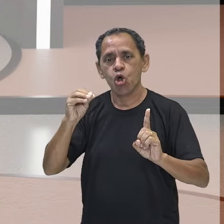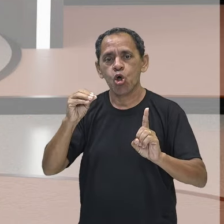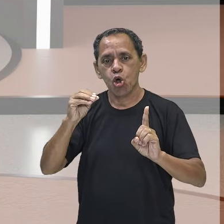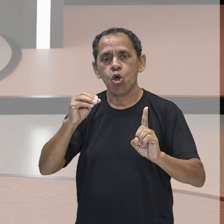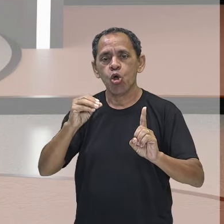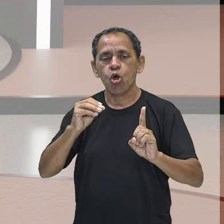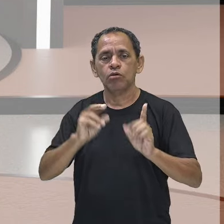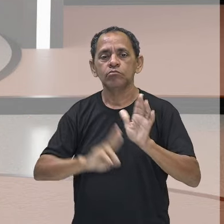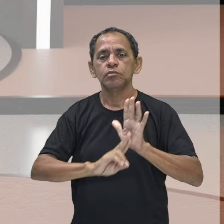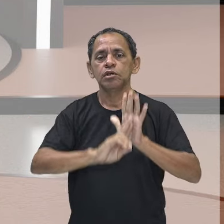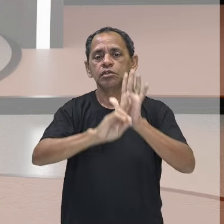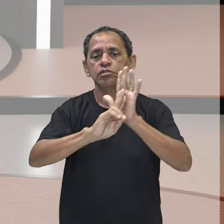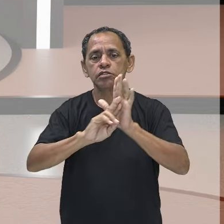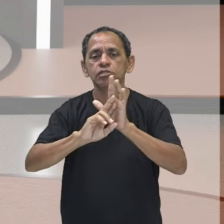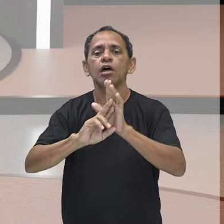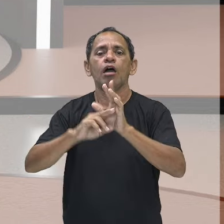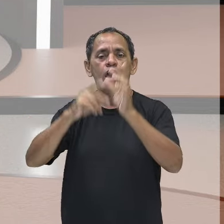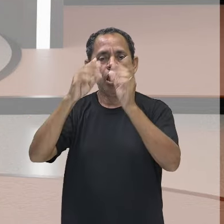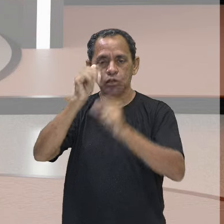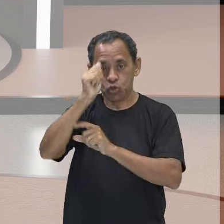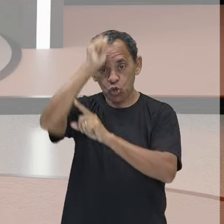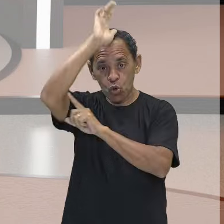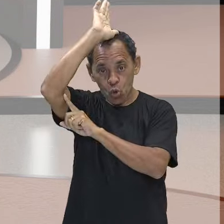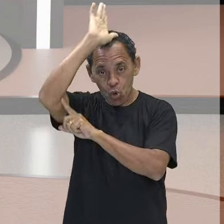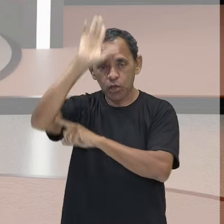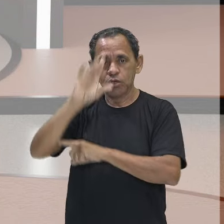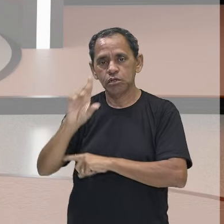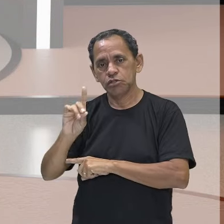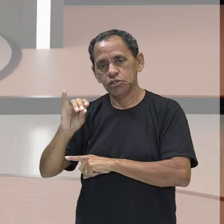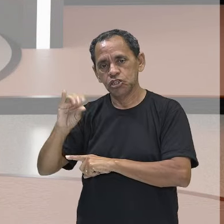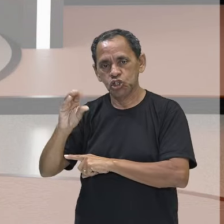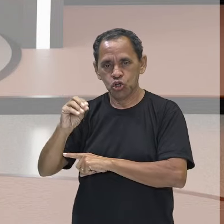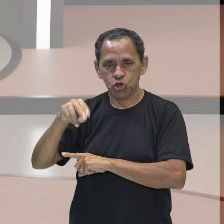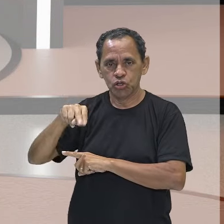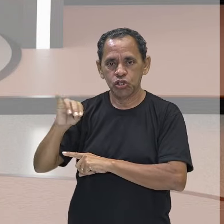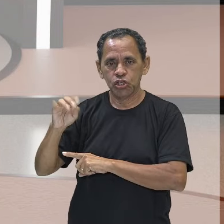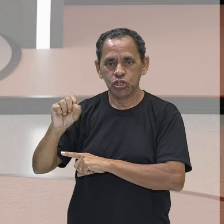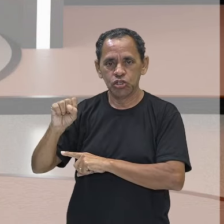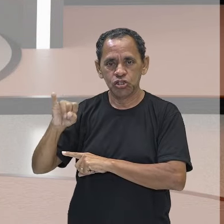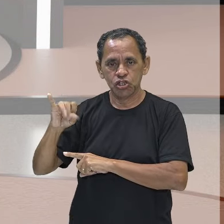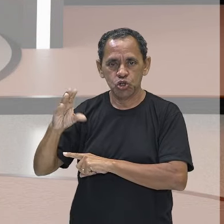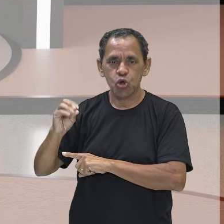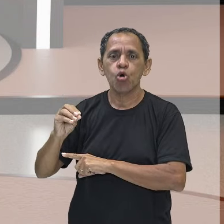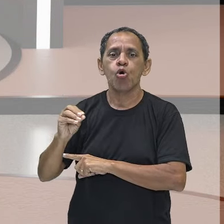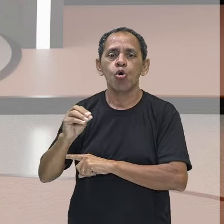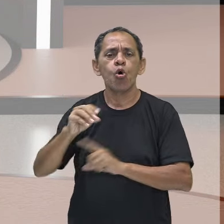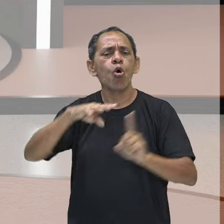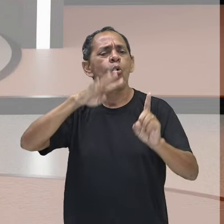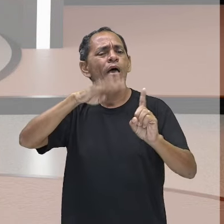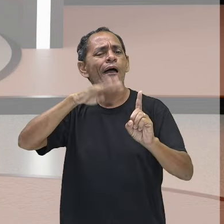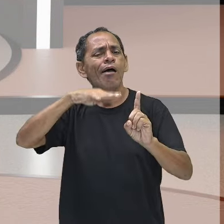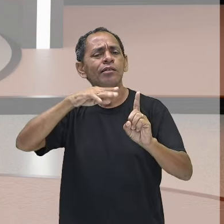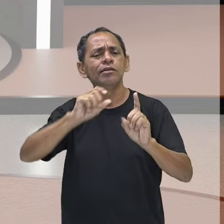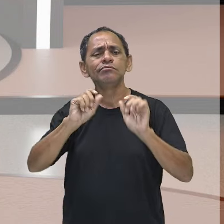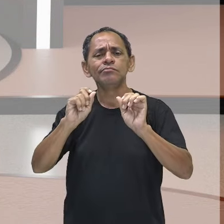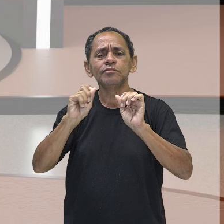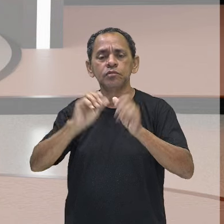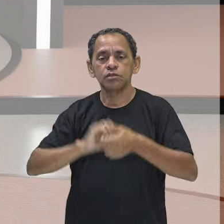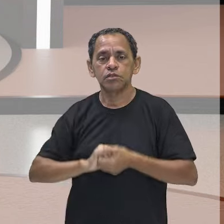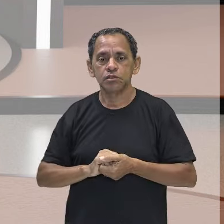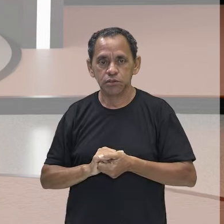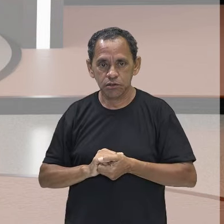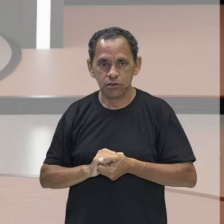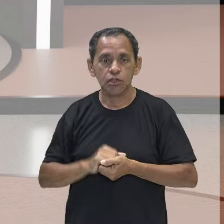digamos, representante romano, o Dionísio. E qual era a função do Baco? O Baco era deus de quê, professor? Era o deus do vinho,